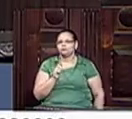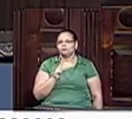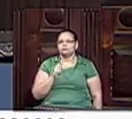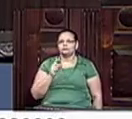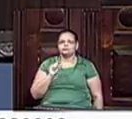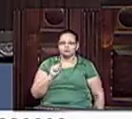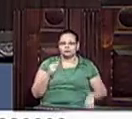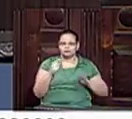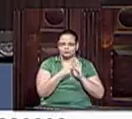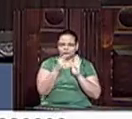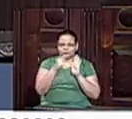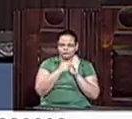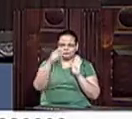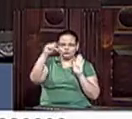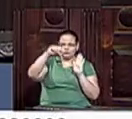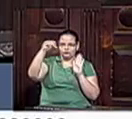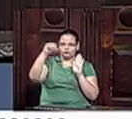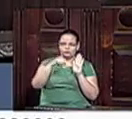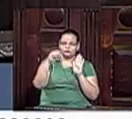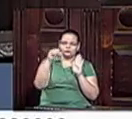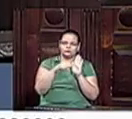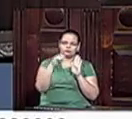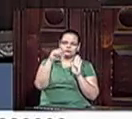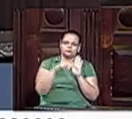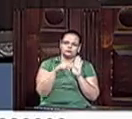ao artigo 9º